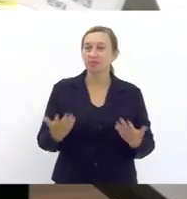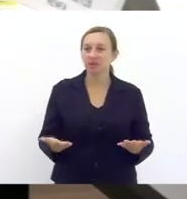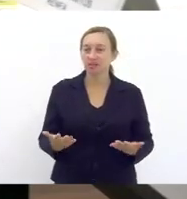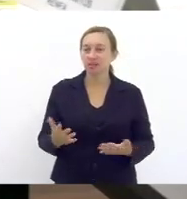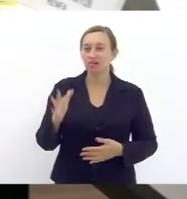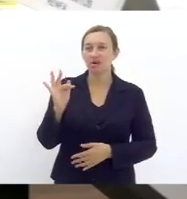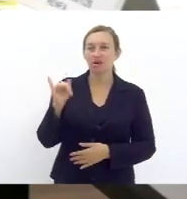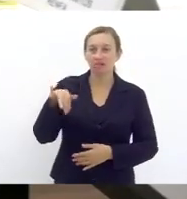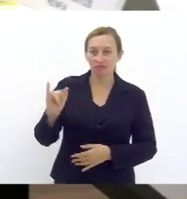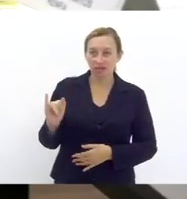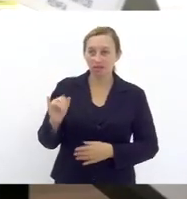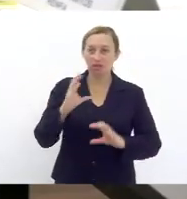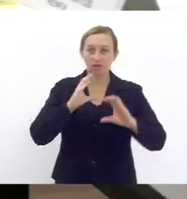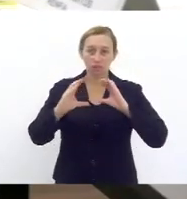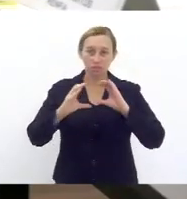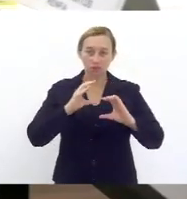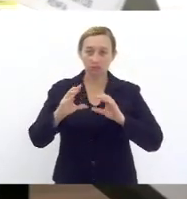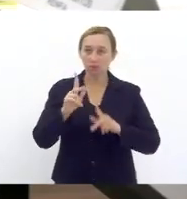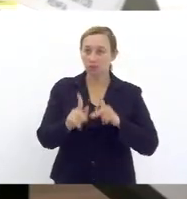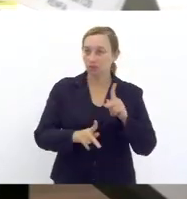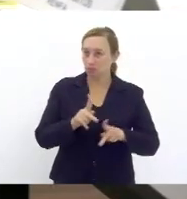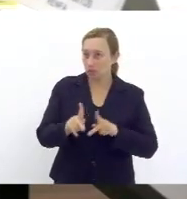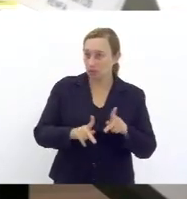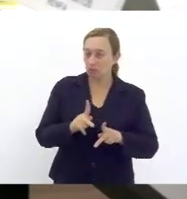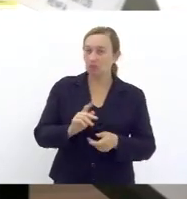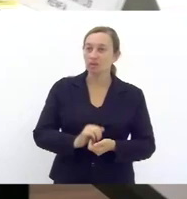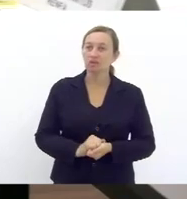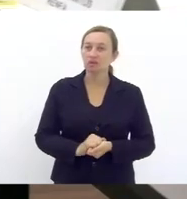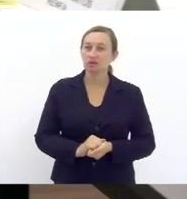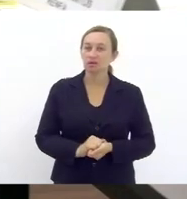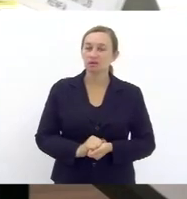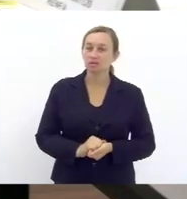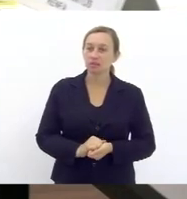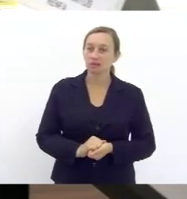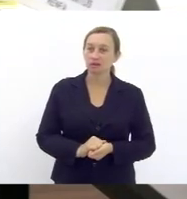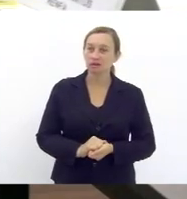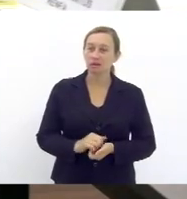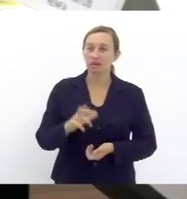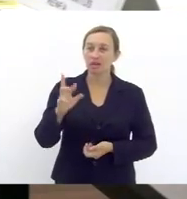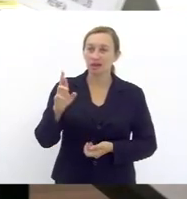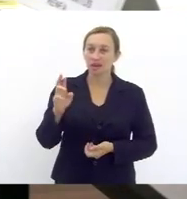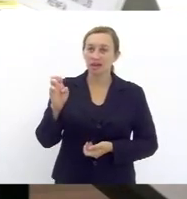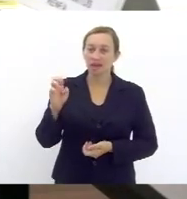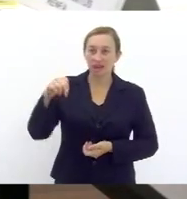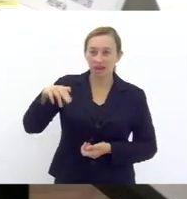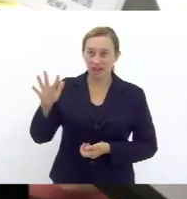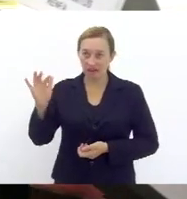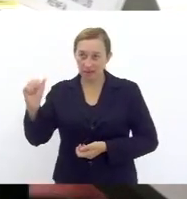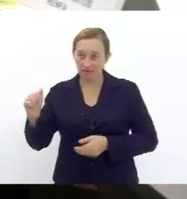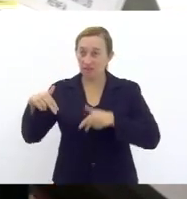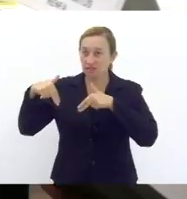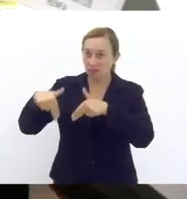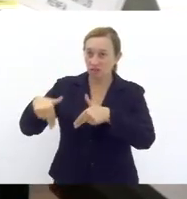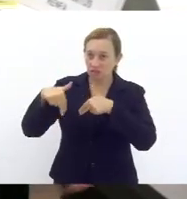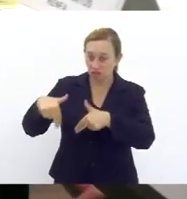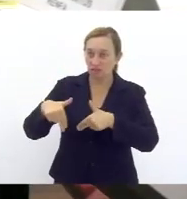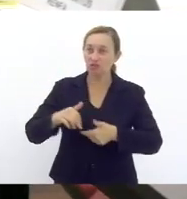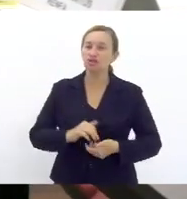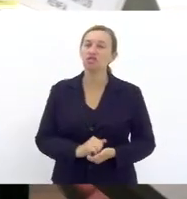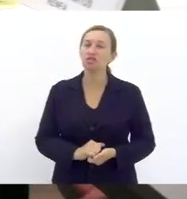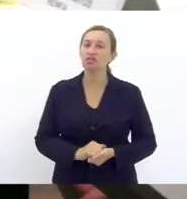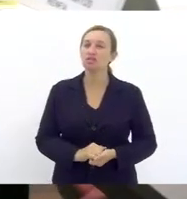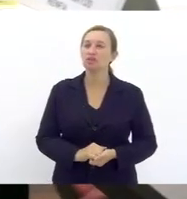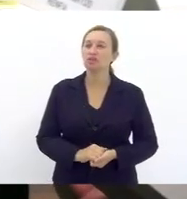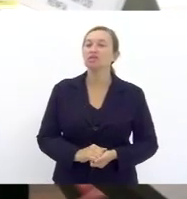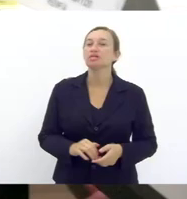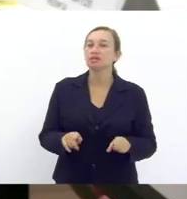eu sou Fani Santos eu sou comunicadora popular estão integrante da Rafa só ativista anti proibicionista é